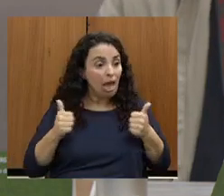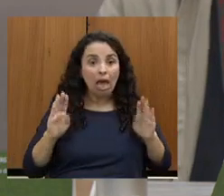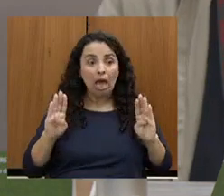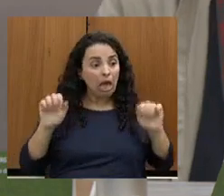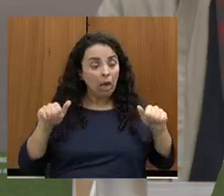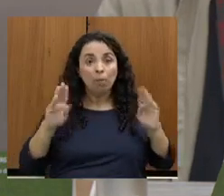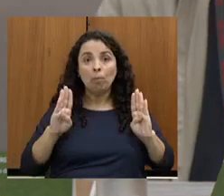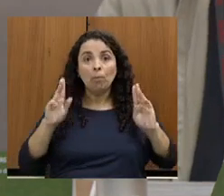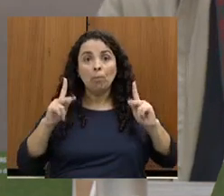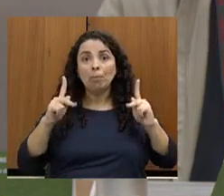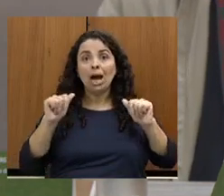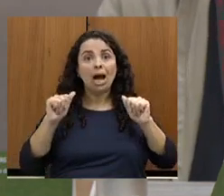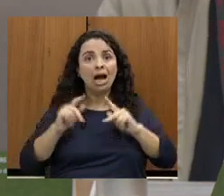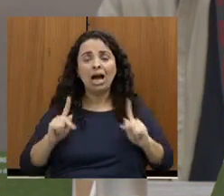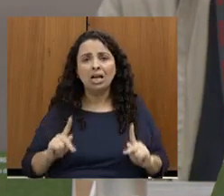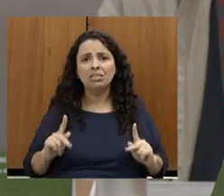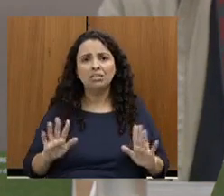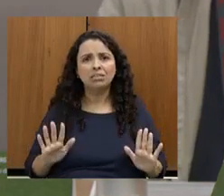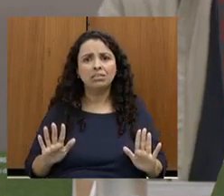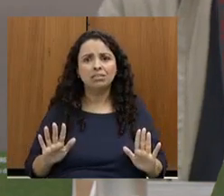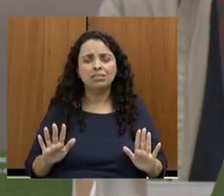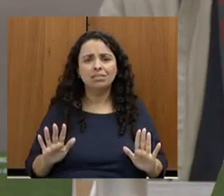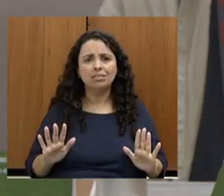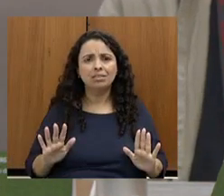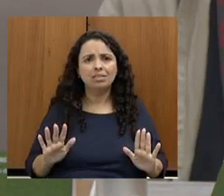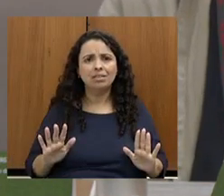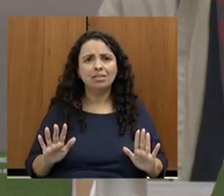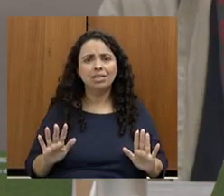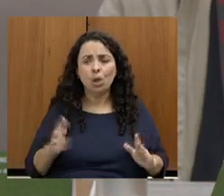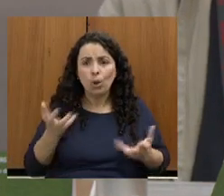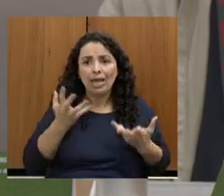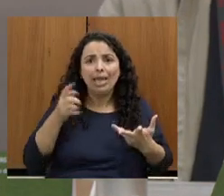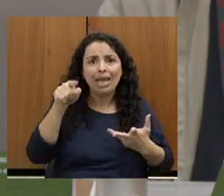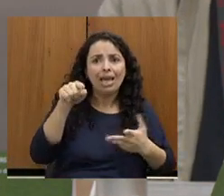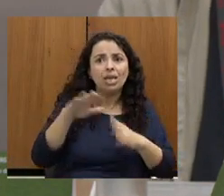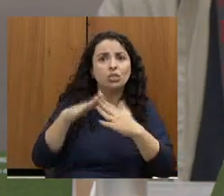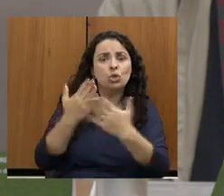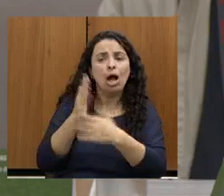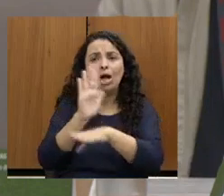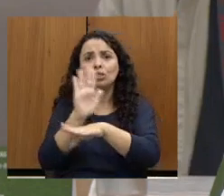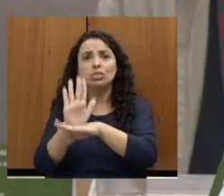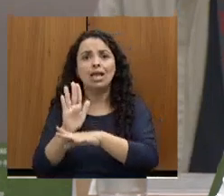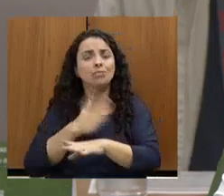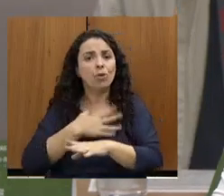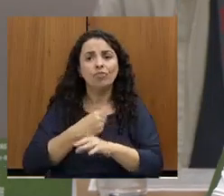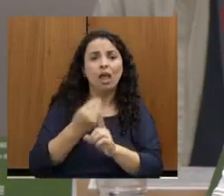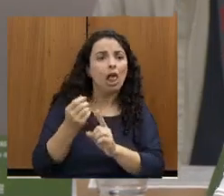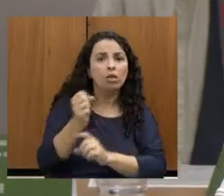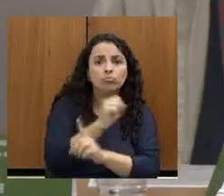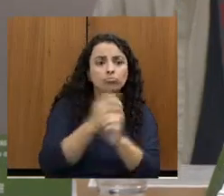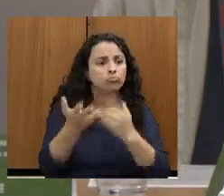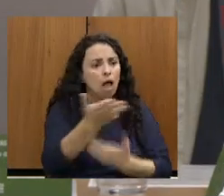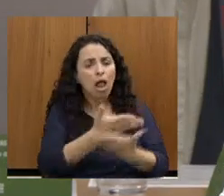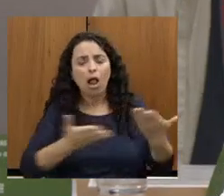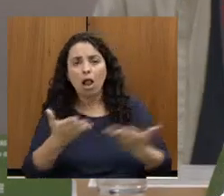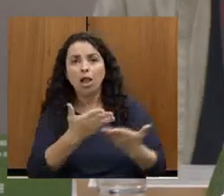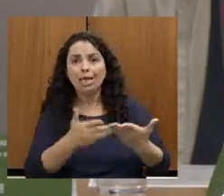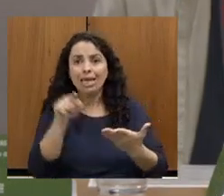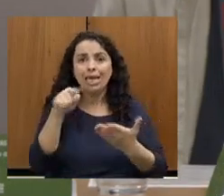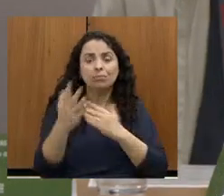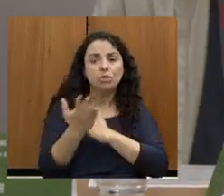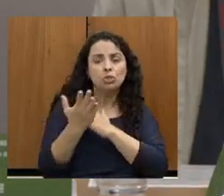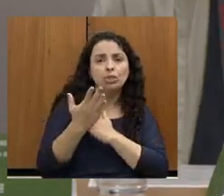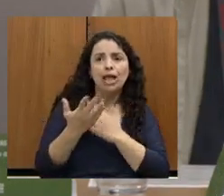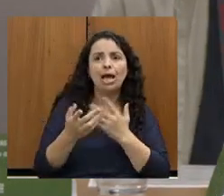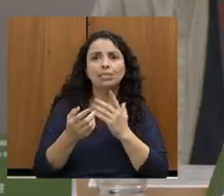E que ajudasse meu filho a socializar. E que me dessem essas pistas do que poderia estar acontecendo na